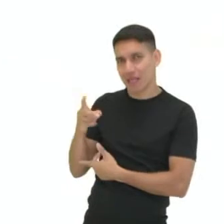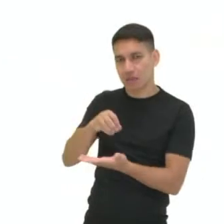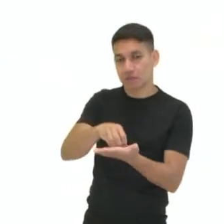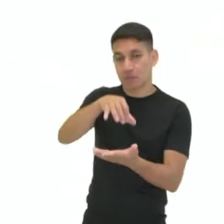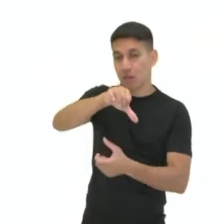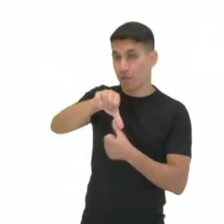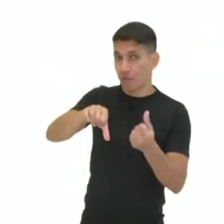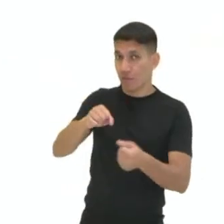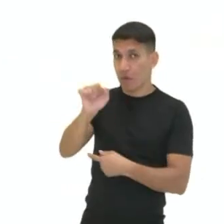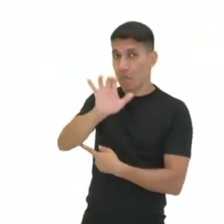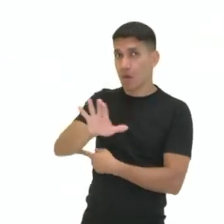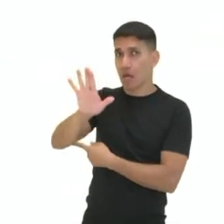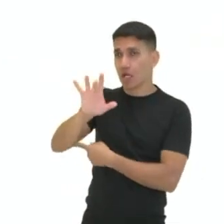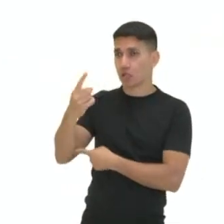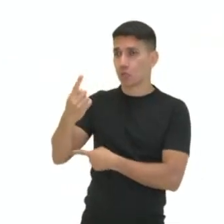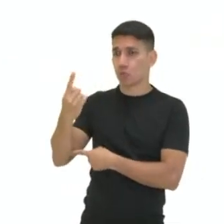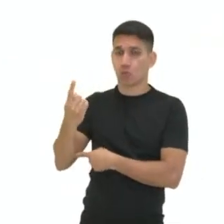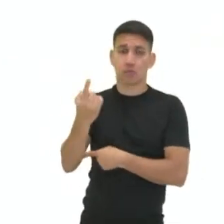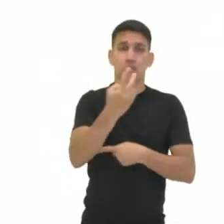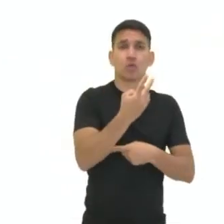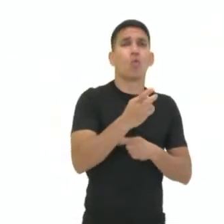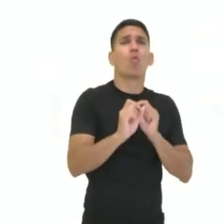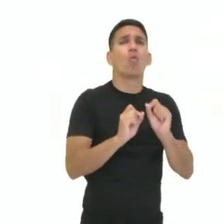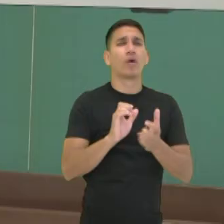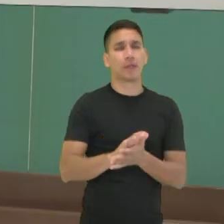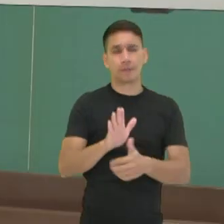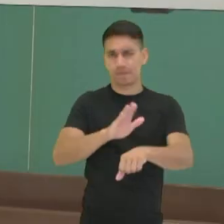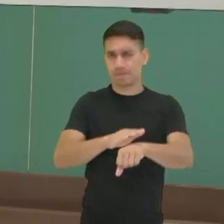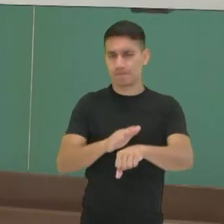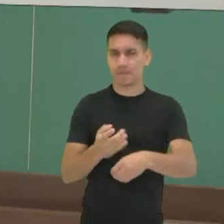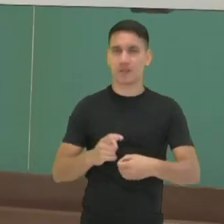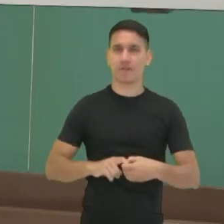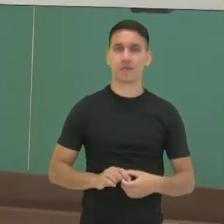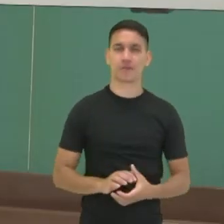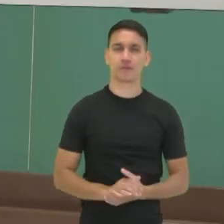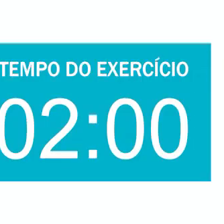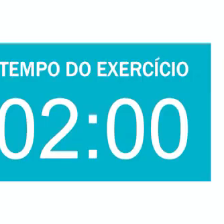a figura 1 passou? Eu vou deixar um tempo para vocês, a gente já volta.